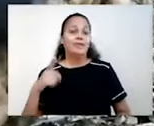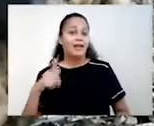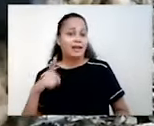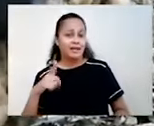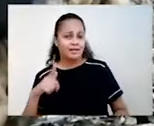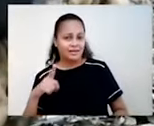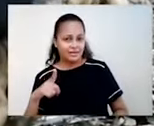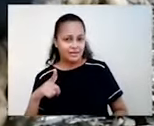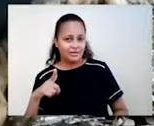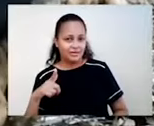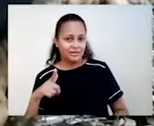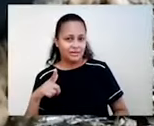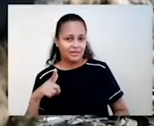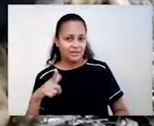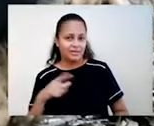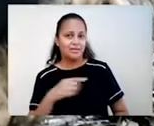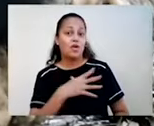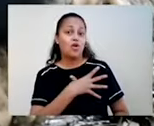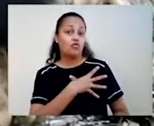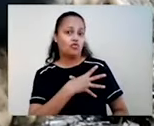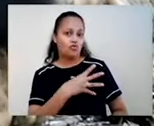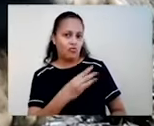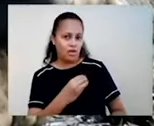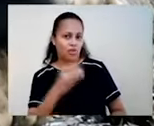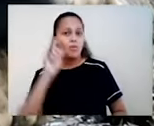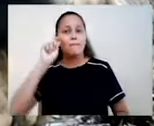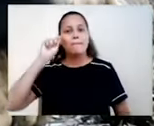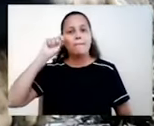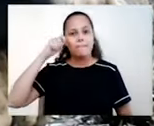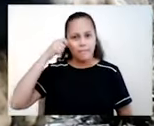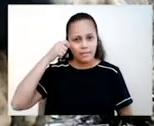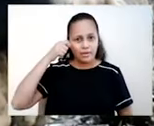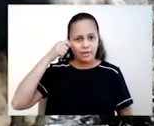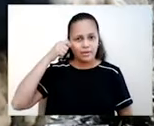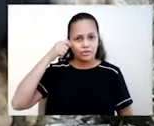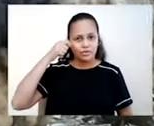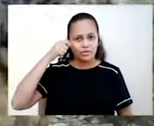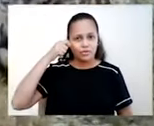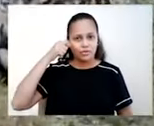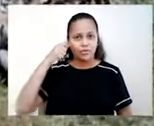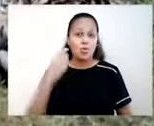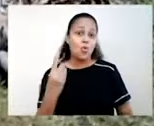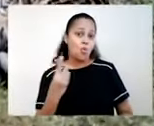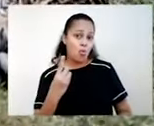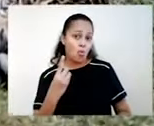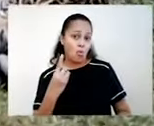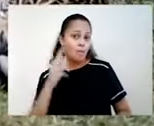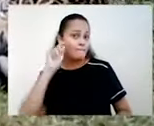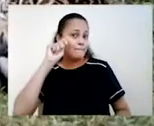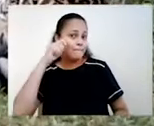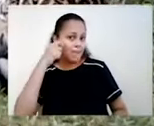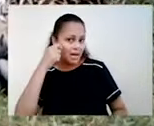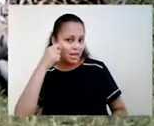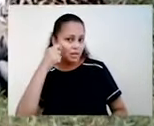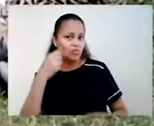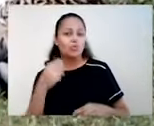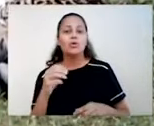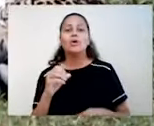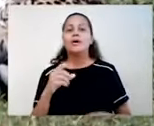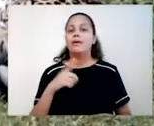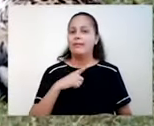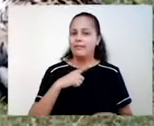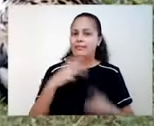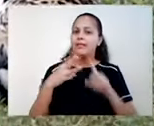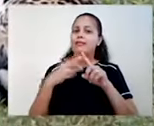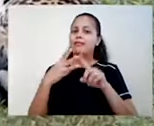Muitas vezes pais com cor normal têm filhotes pretos. Às vezes podem nascer apenas um filhote com a cor preta e uma ninhada